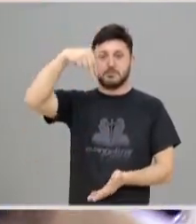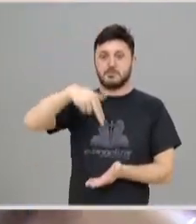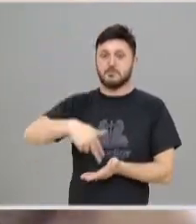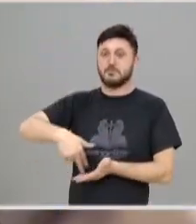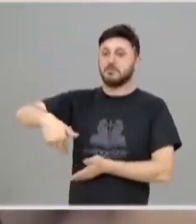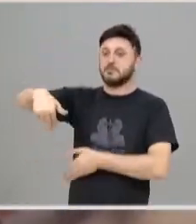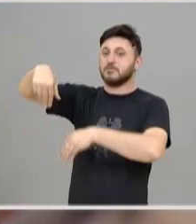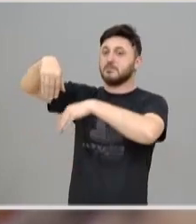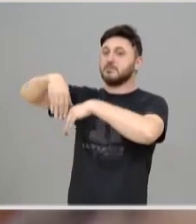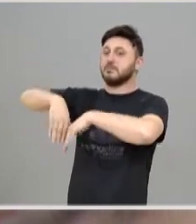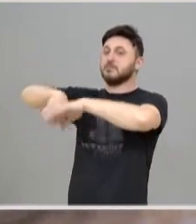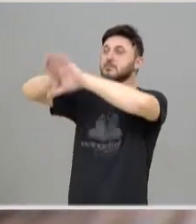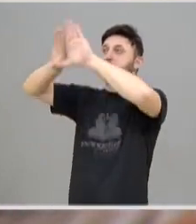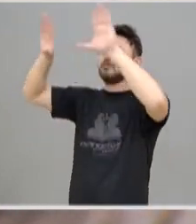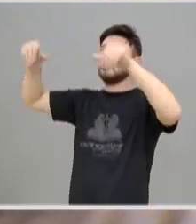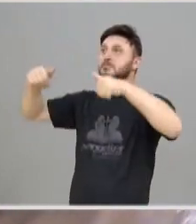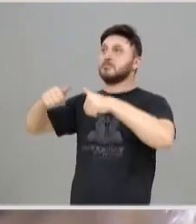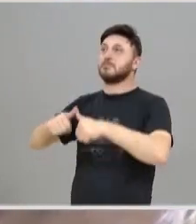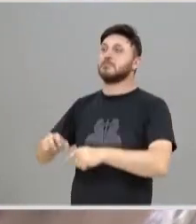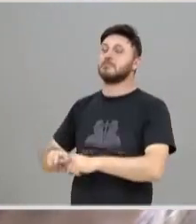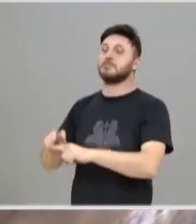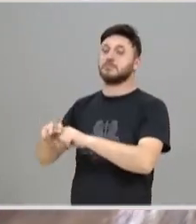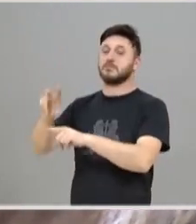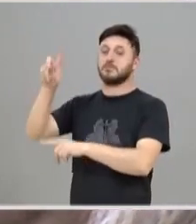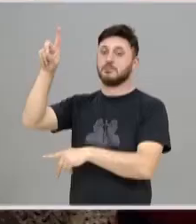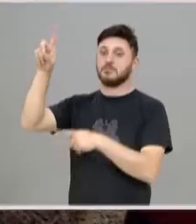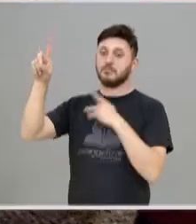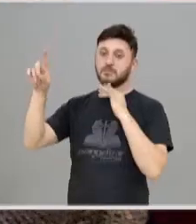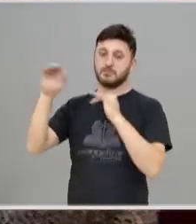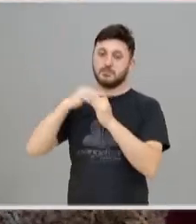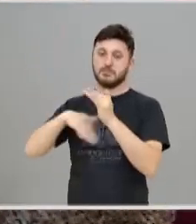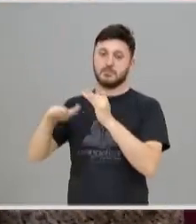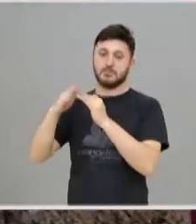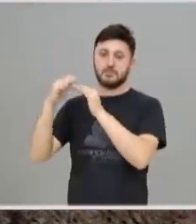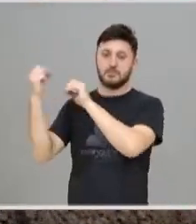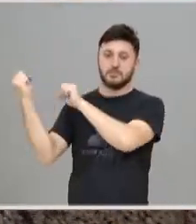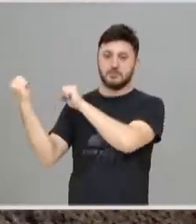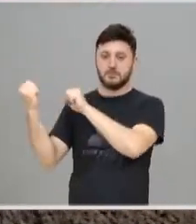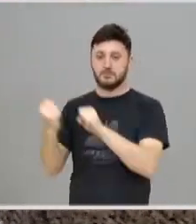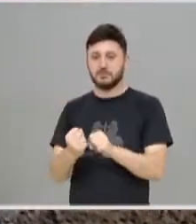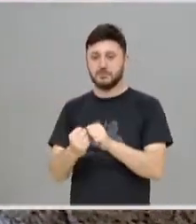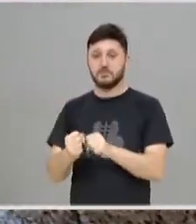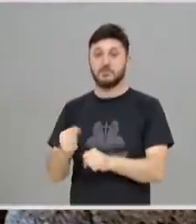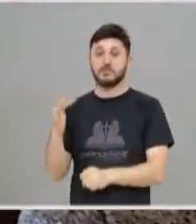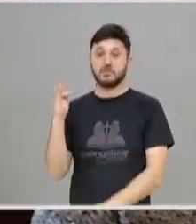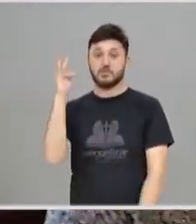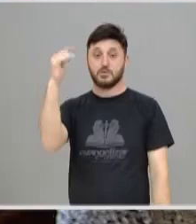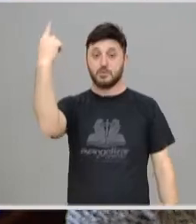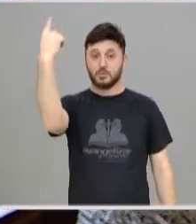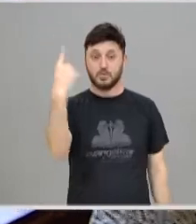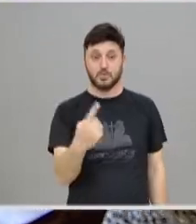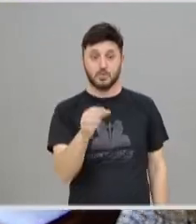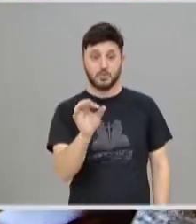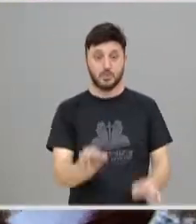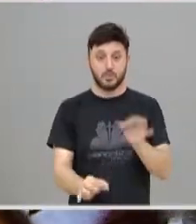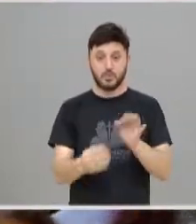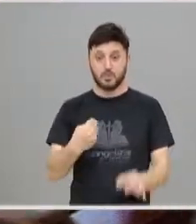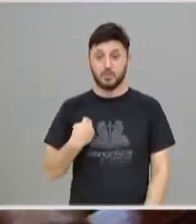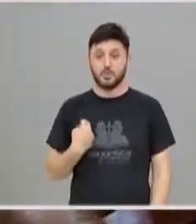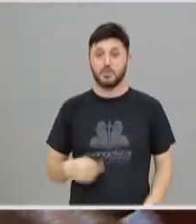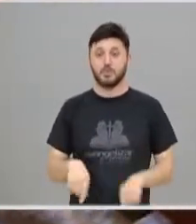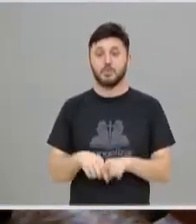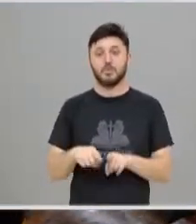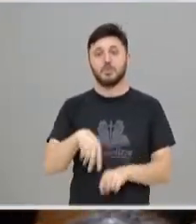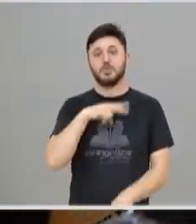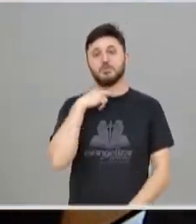dia, subiu aos céus, está sentado à direita de Deus Pai Todo-Poderoso, donde há de vir